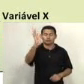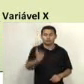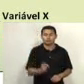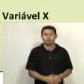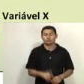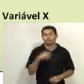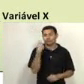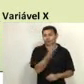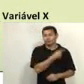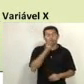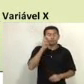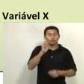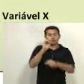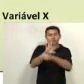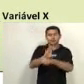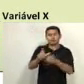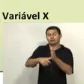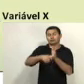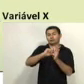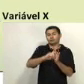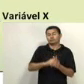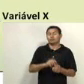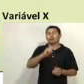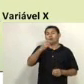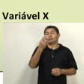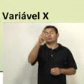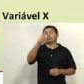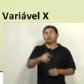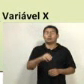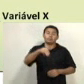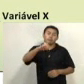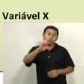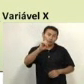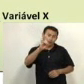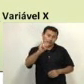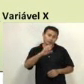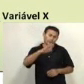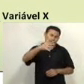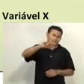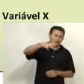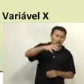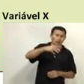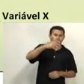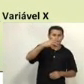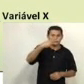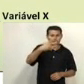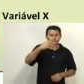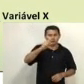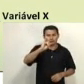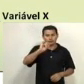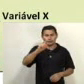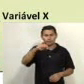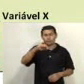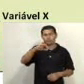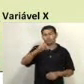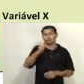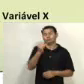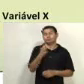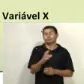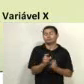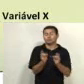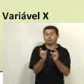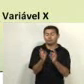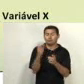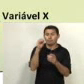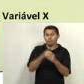99,74%, que a gente viu lá no slide anterior, ou seja, média mais ou menos 3 sigma, a probabilidade dessas